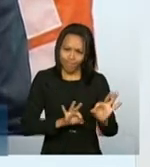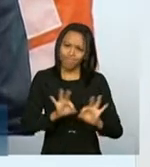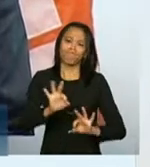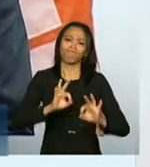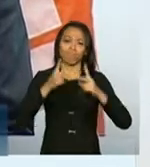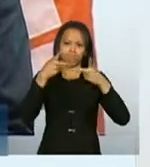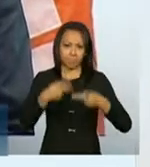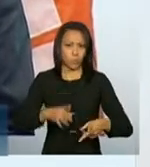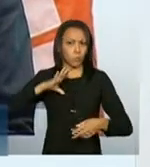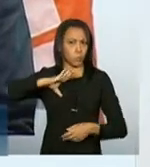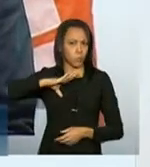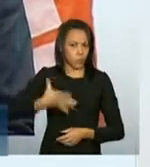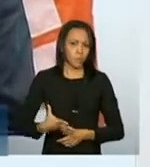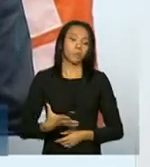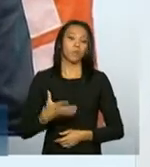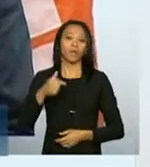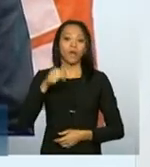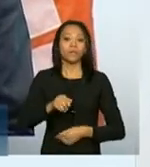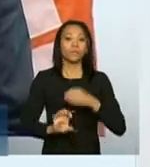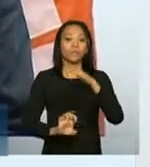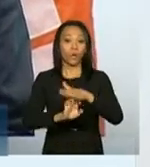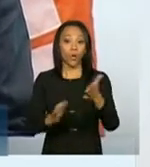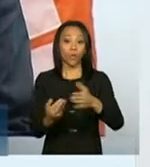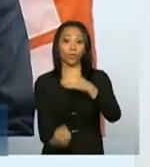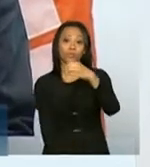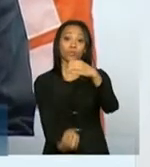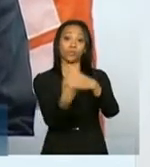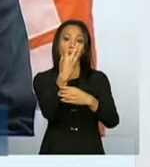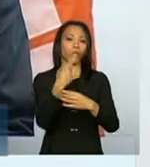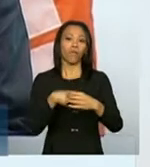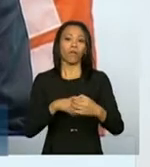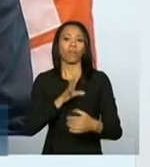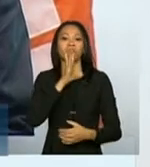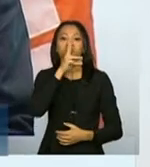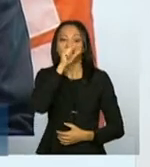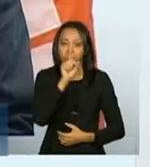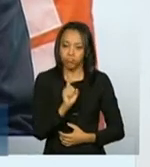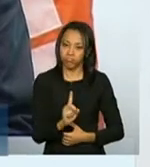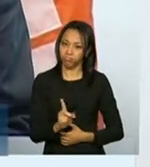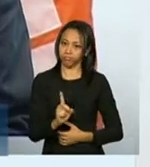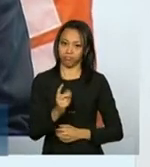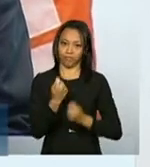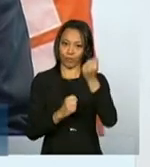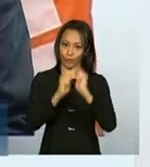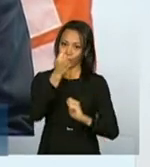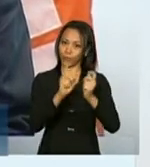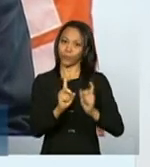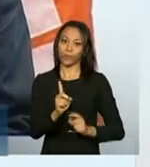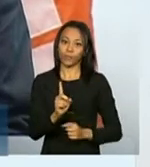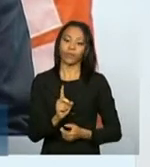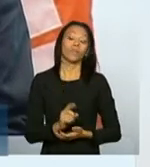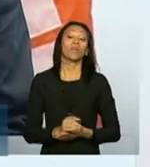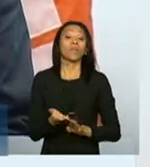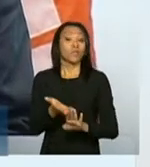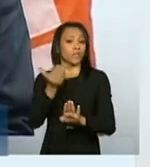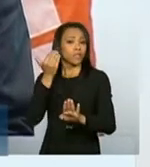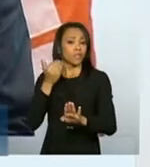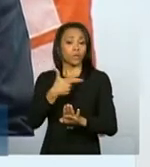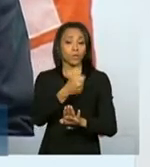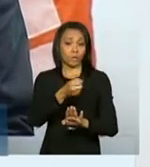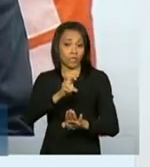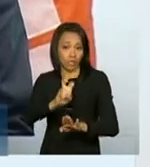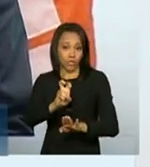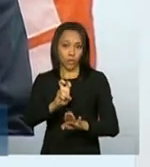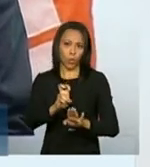determinado e ousado, a unidade que inauguramos hoje não foi um acidente. Quando em 2005 disputamos